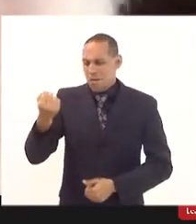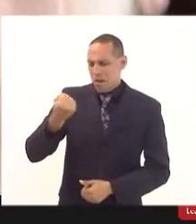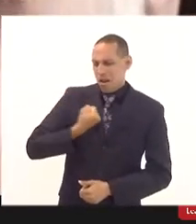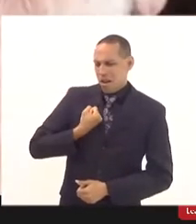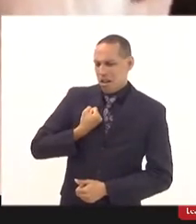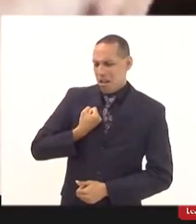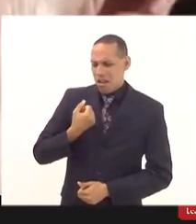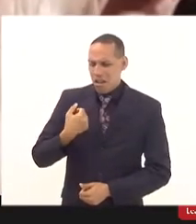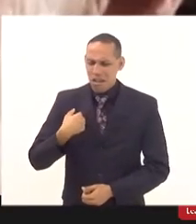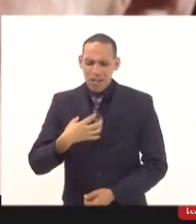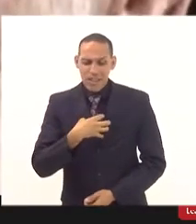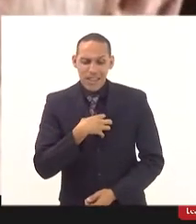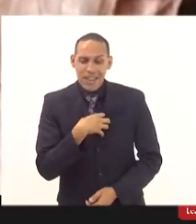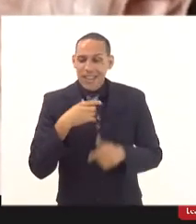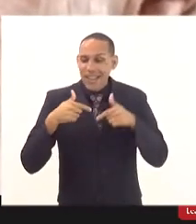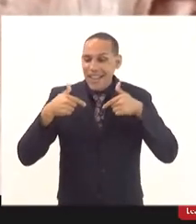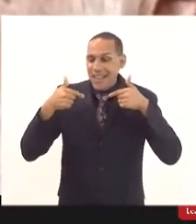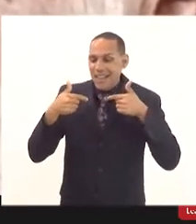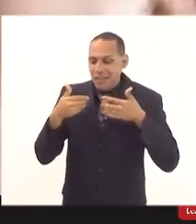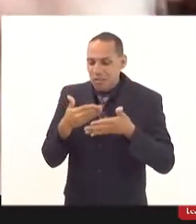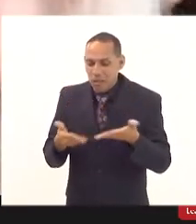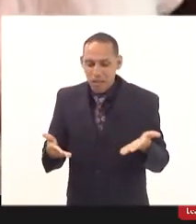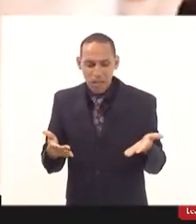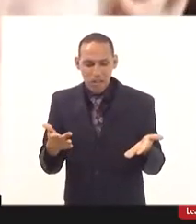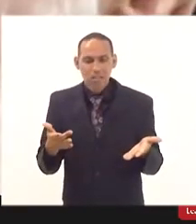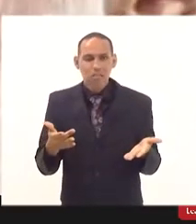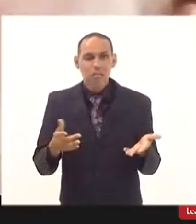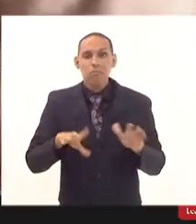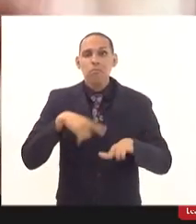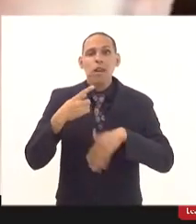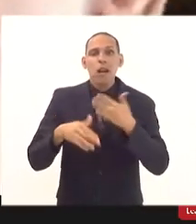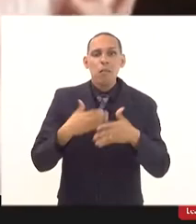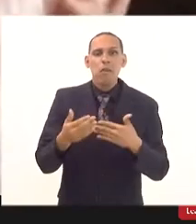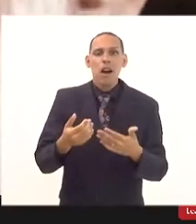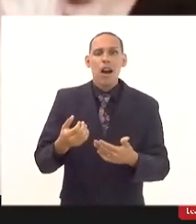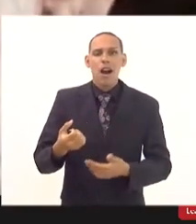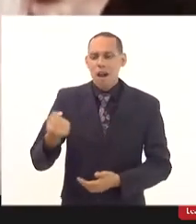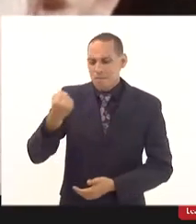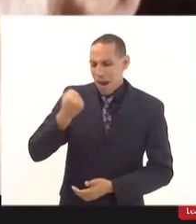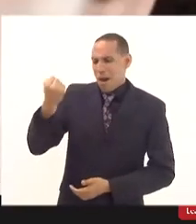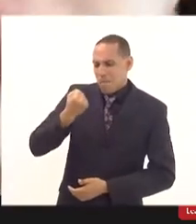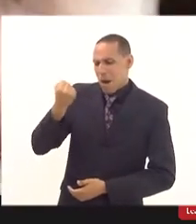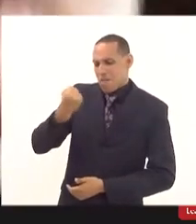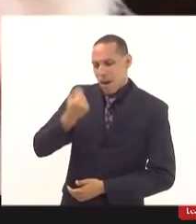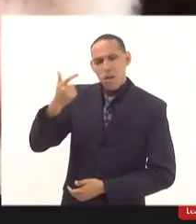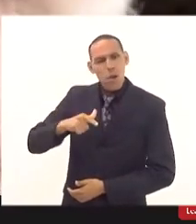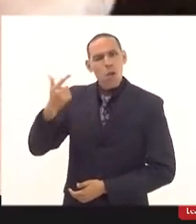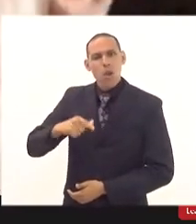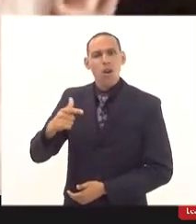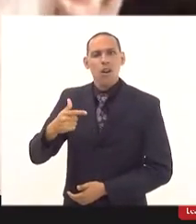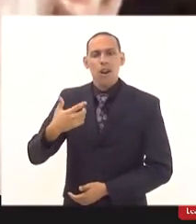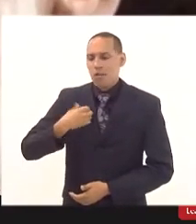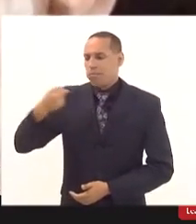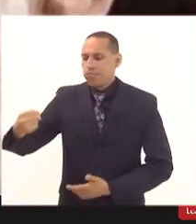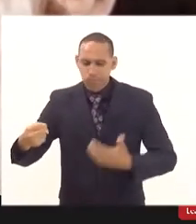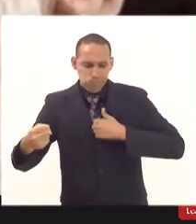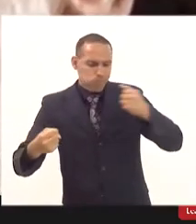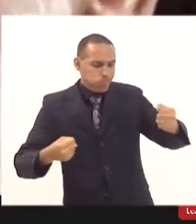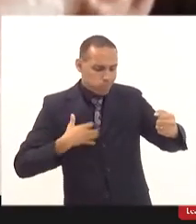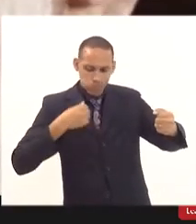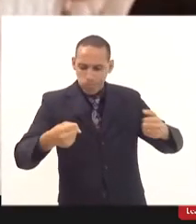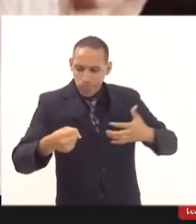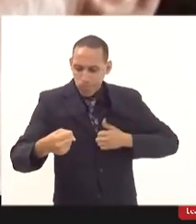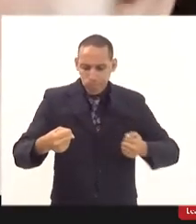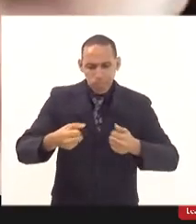um jeito de sorrir que eu tinha depois a cada vez que me mataram foram Levando qualquer coisa minha